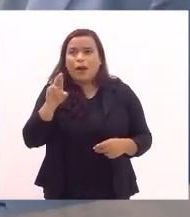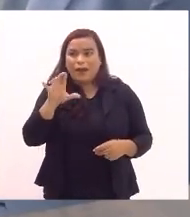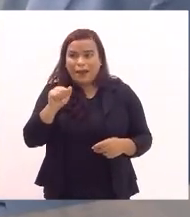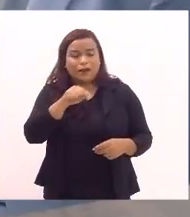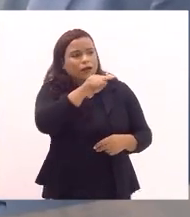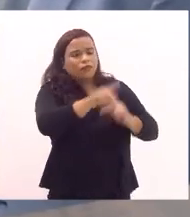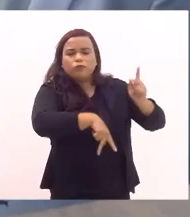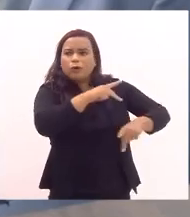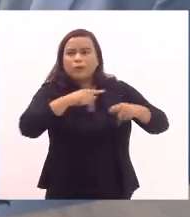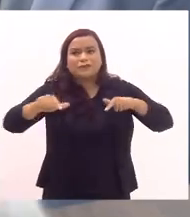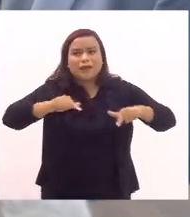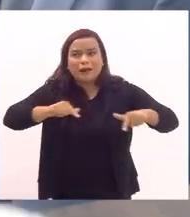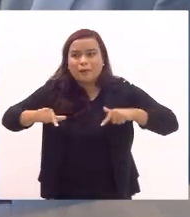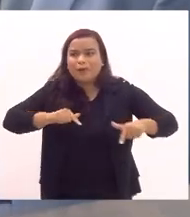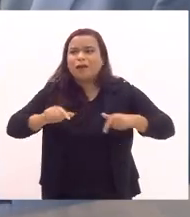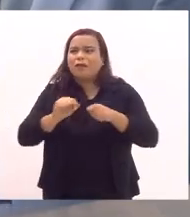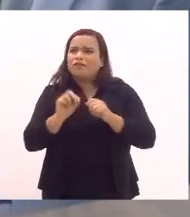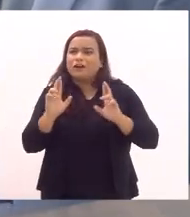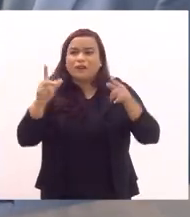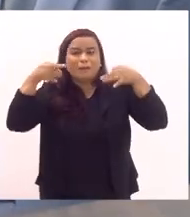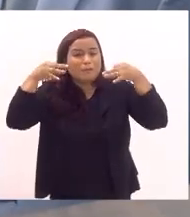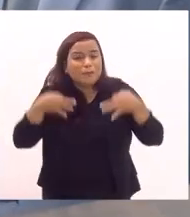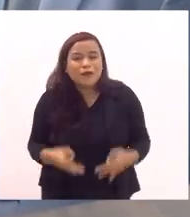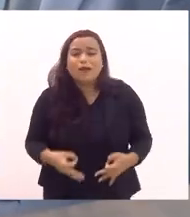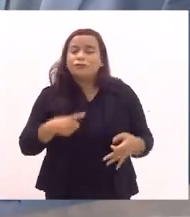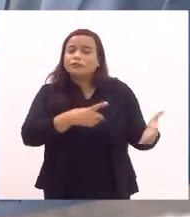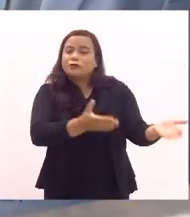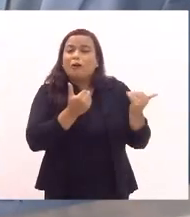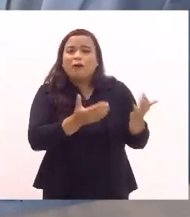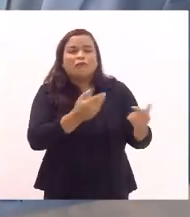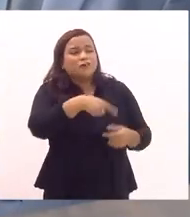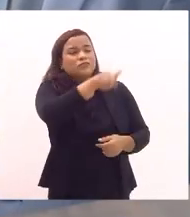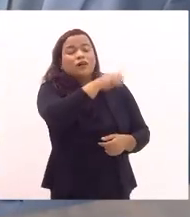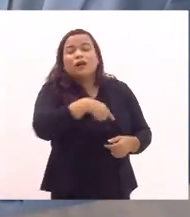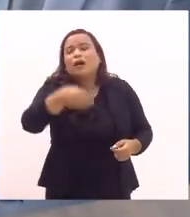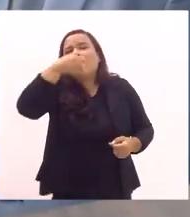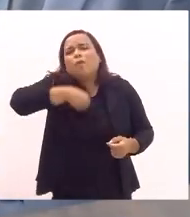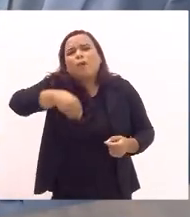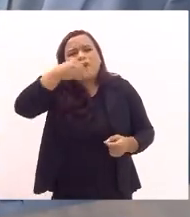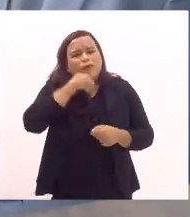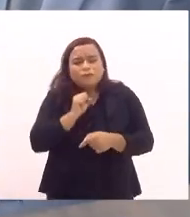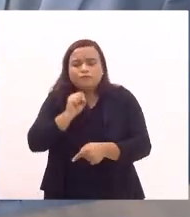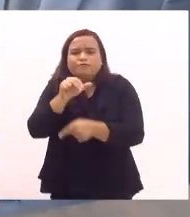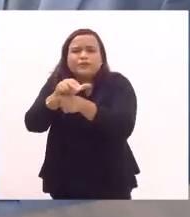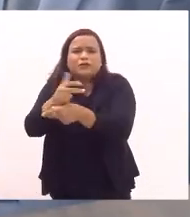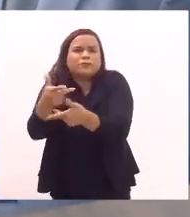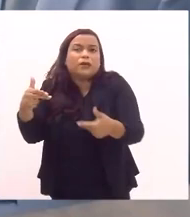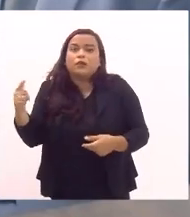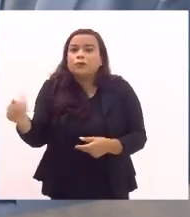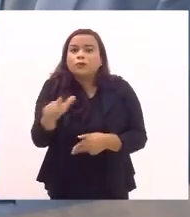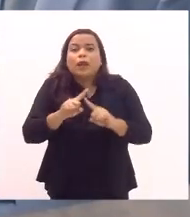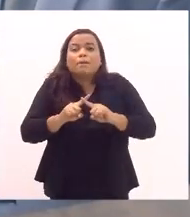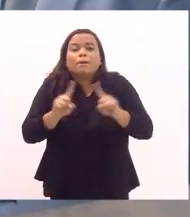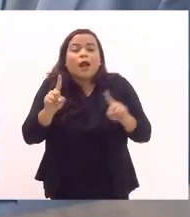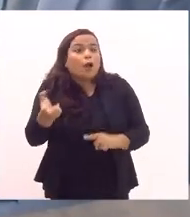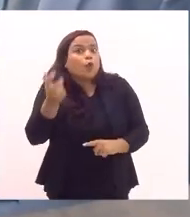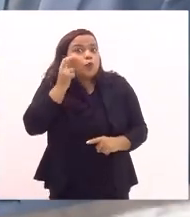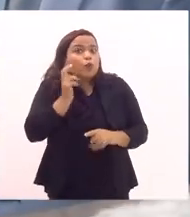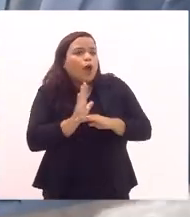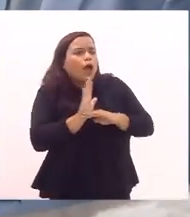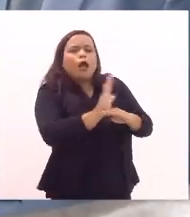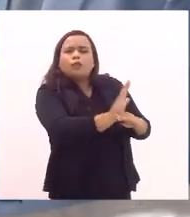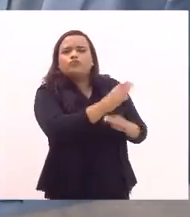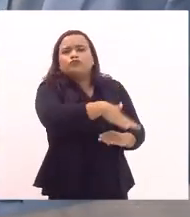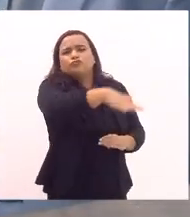população que realmente faz a diferença e tem jovens que não têm oportunidades EA cultura realmente